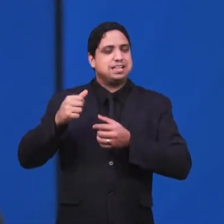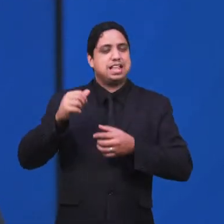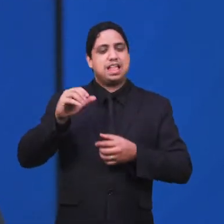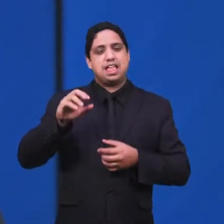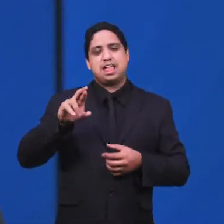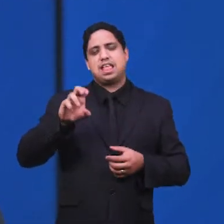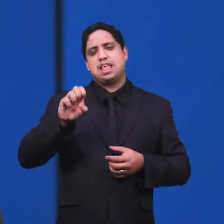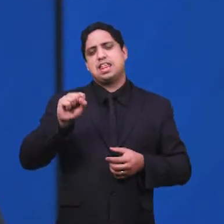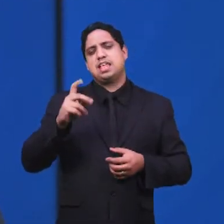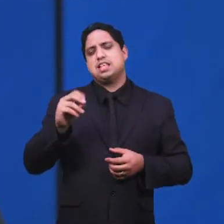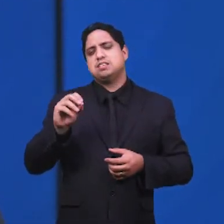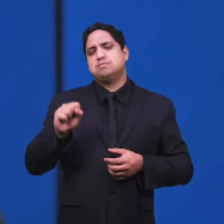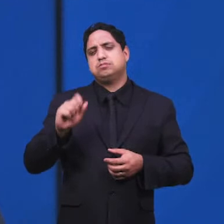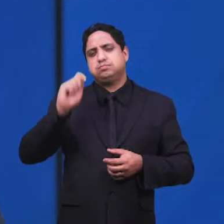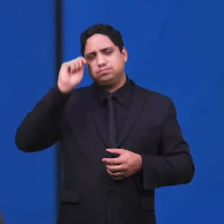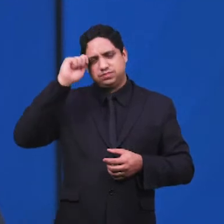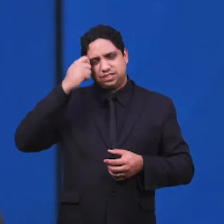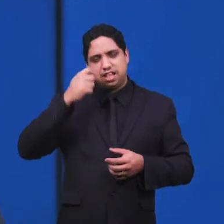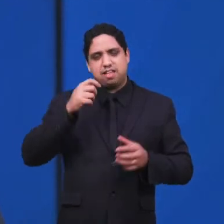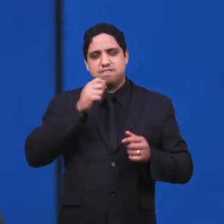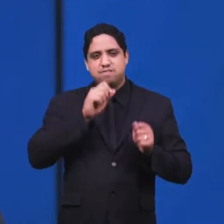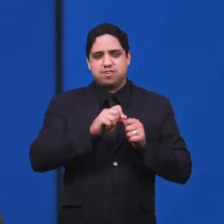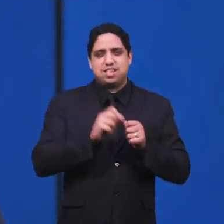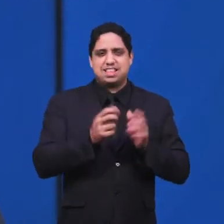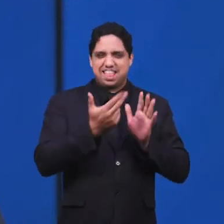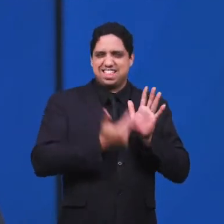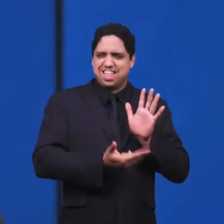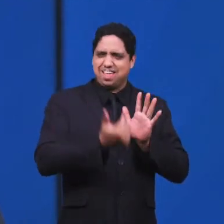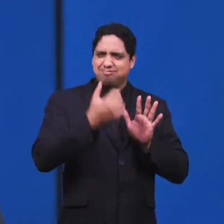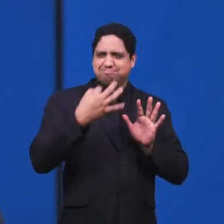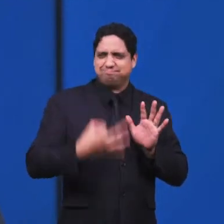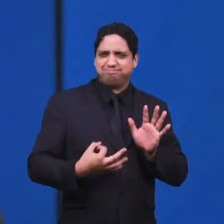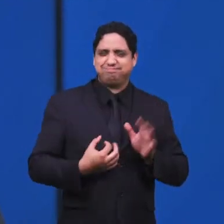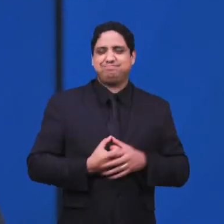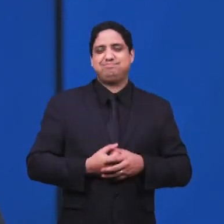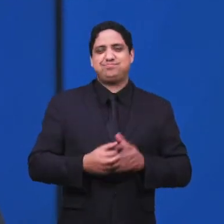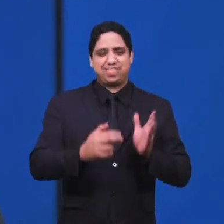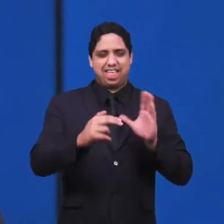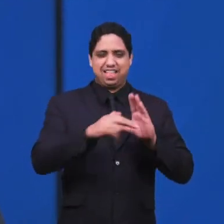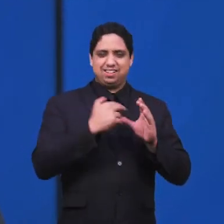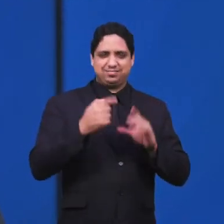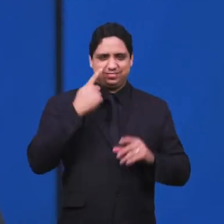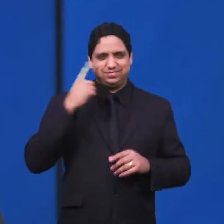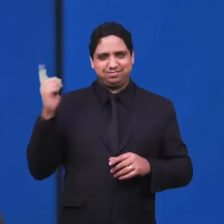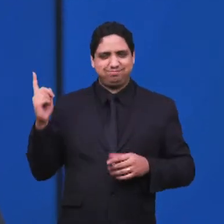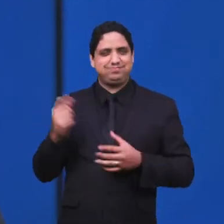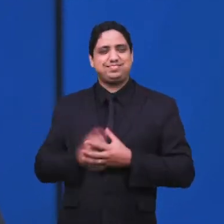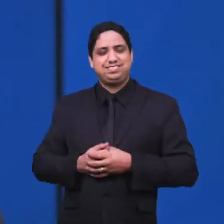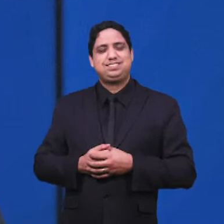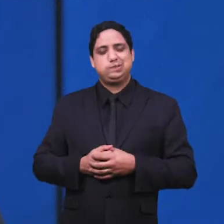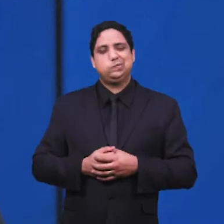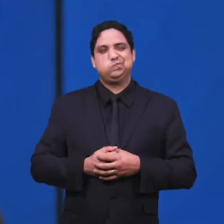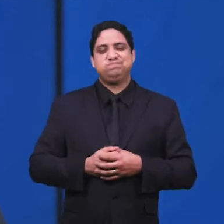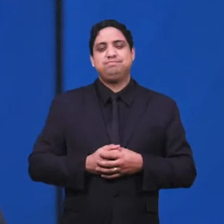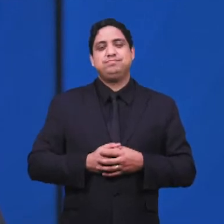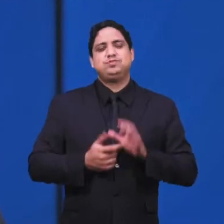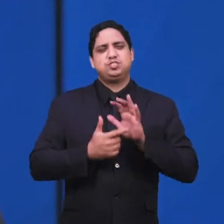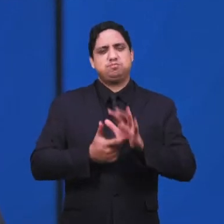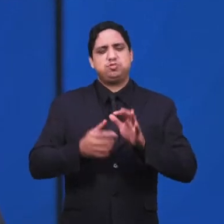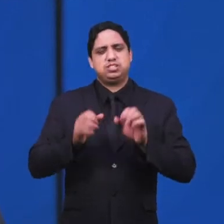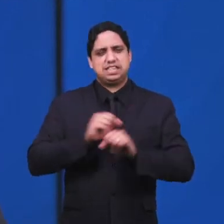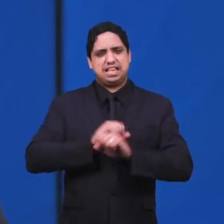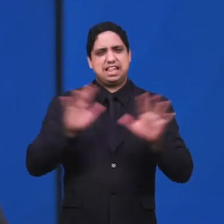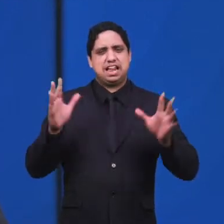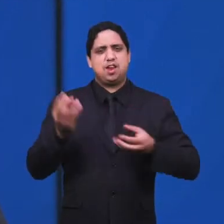pretos. Olha o desenho, que coisa maravilhosa, o desenho que ela mandou, né? E esse desenho, ele mostra exatamente a